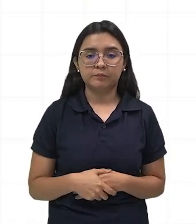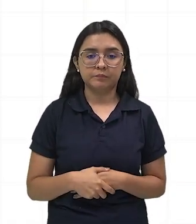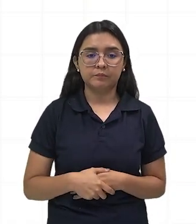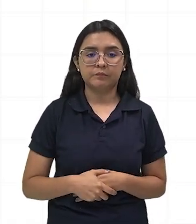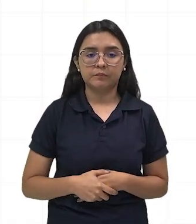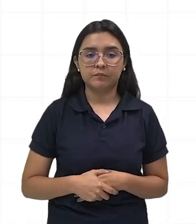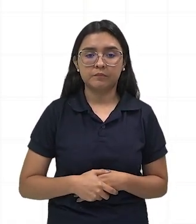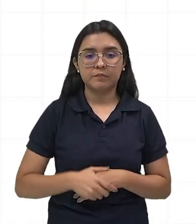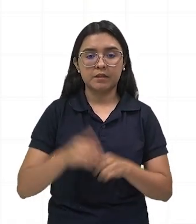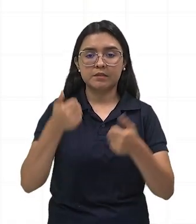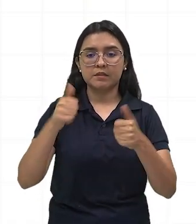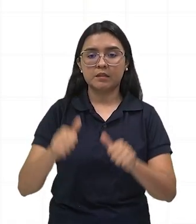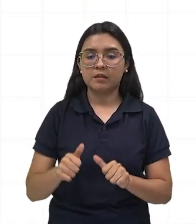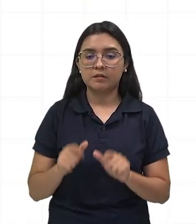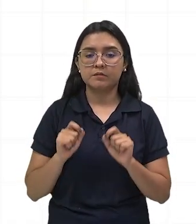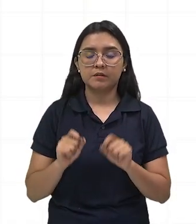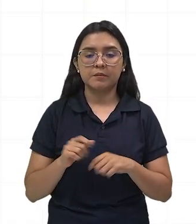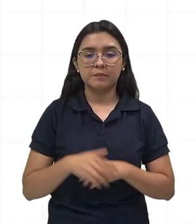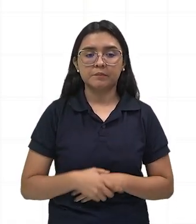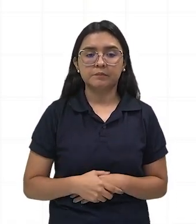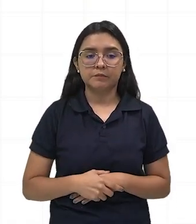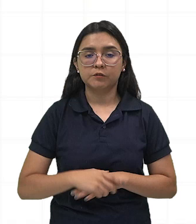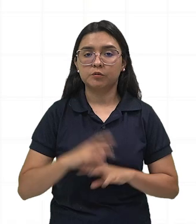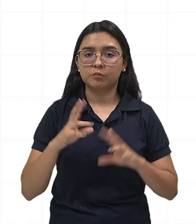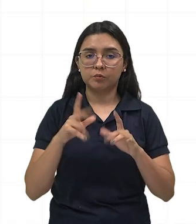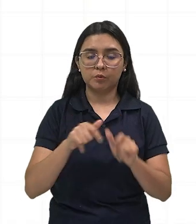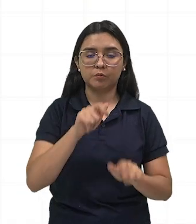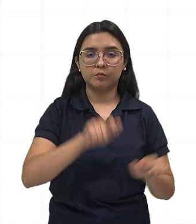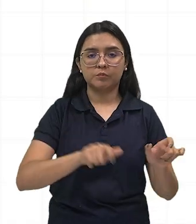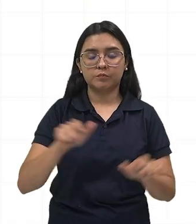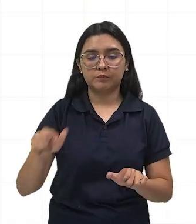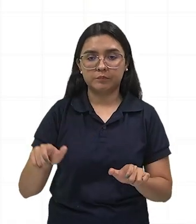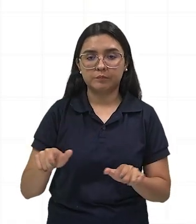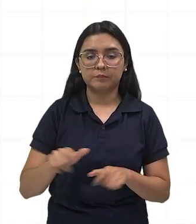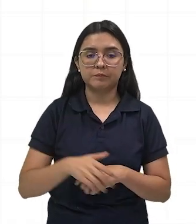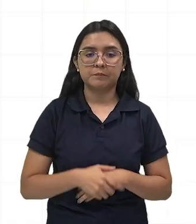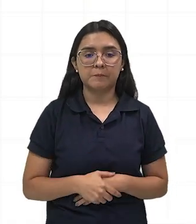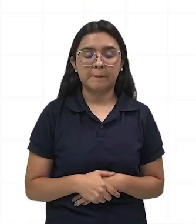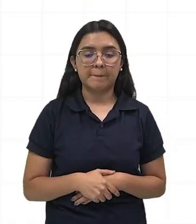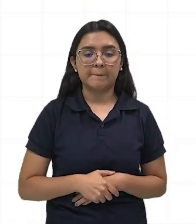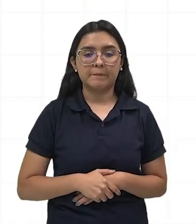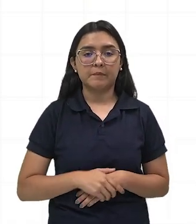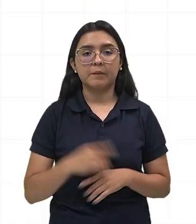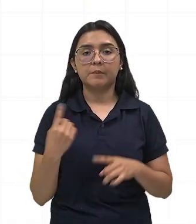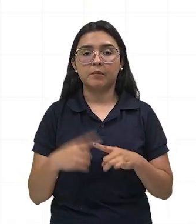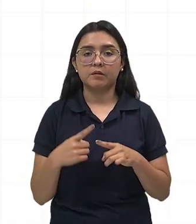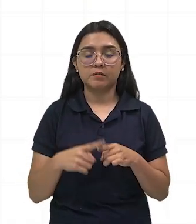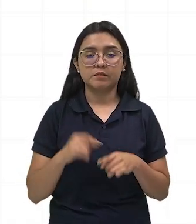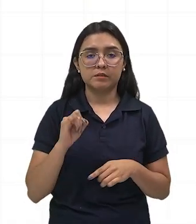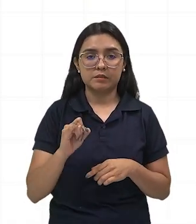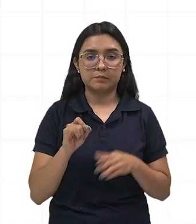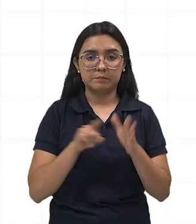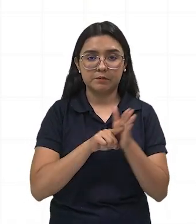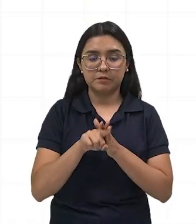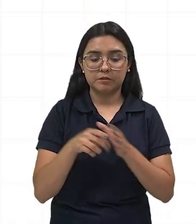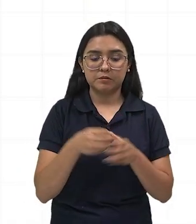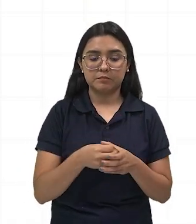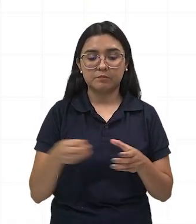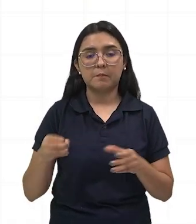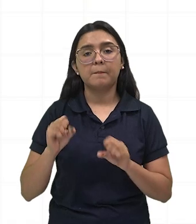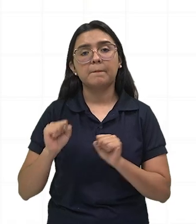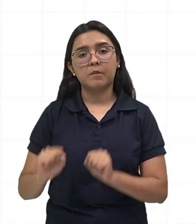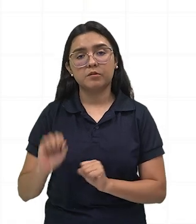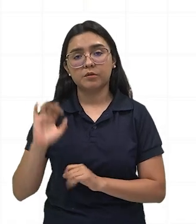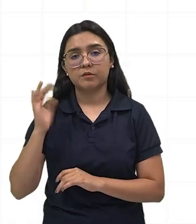essas análises já são direto, né, de todos, porque quando nós pegamos uma amostra, né, nós corremos muito